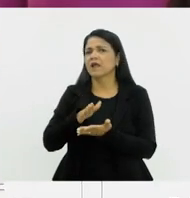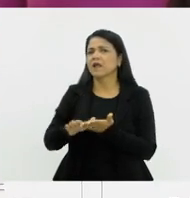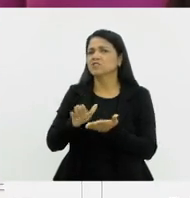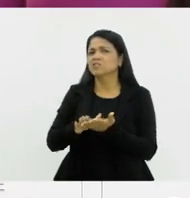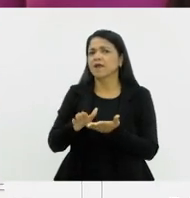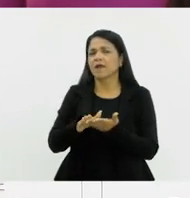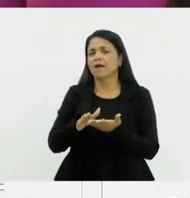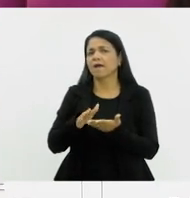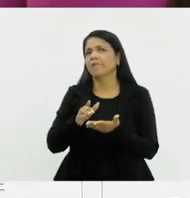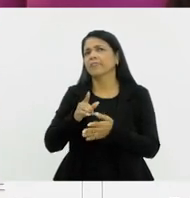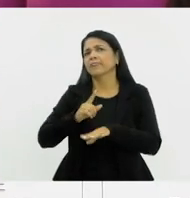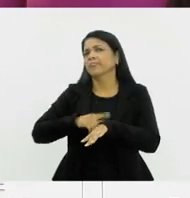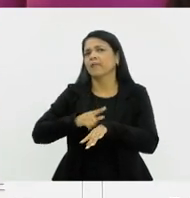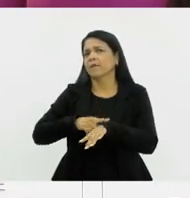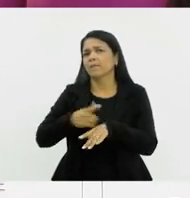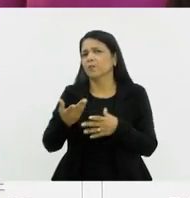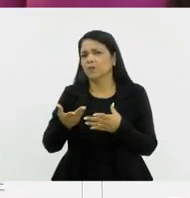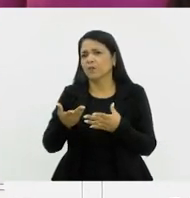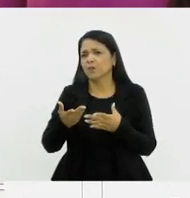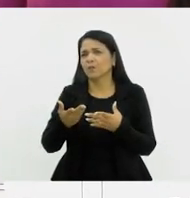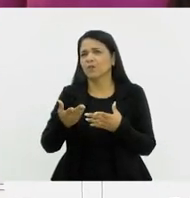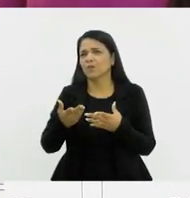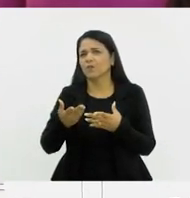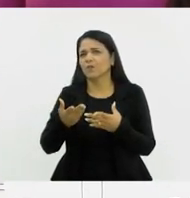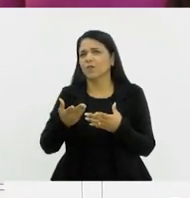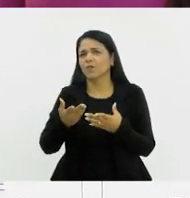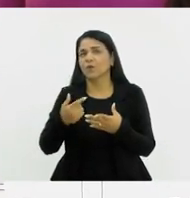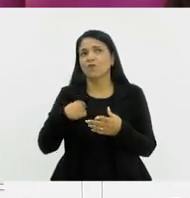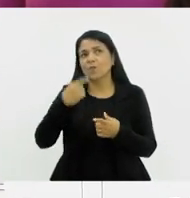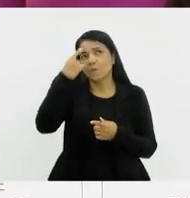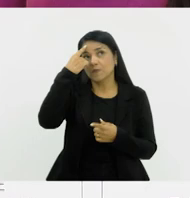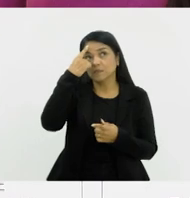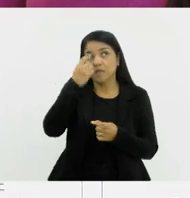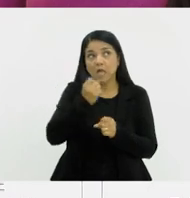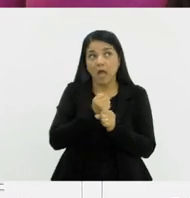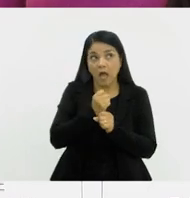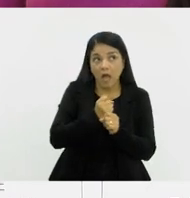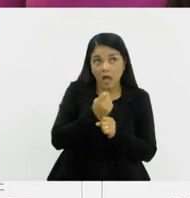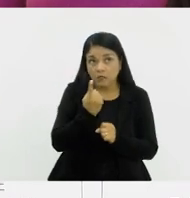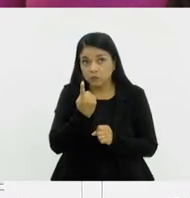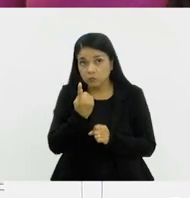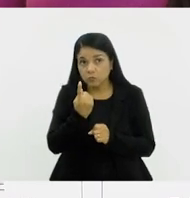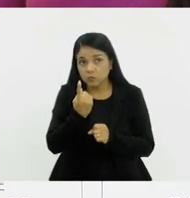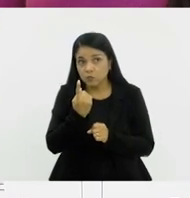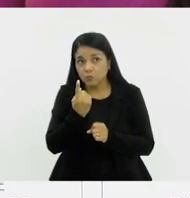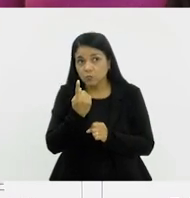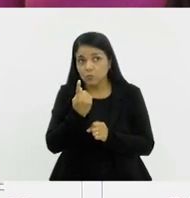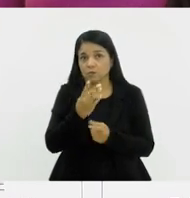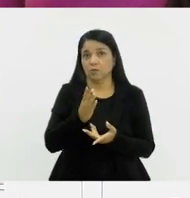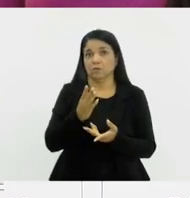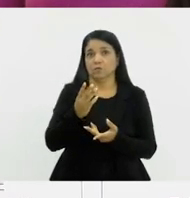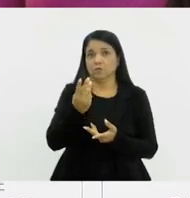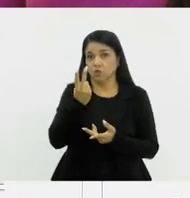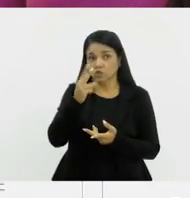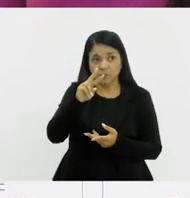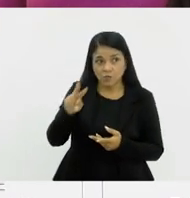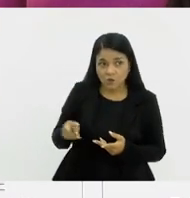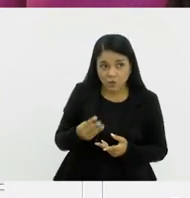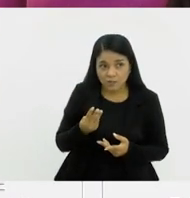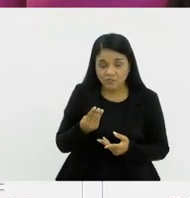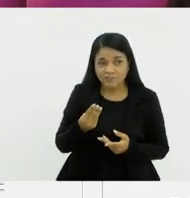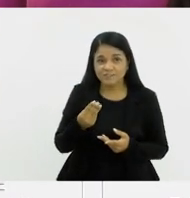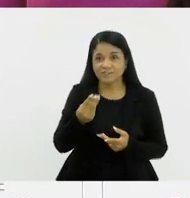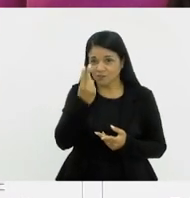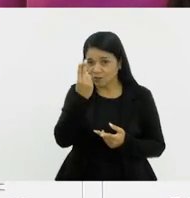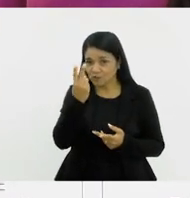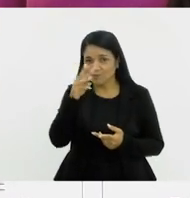custo mensal de uma unidade... A gente vai imaginar que é por ano, é impossível custar 2 milhões por ano. Não, não. Inclusive, deputado,